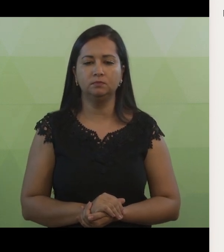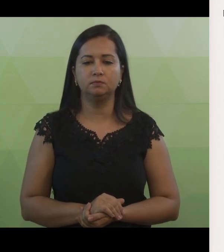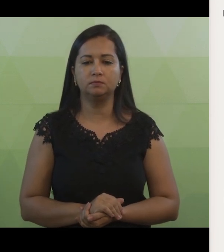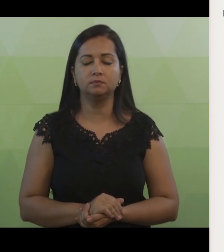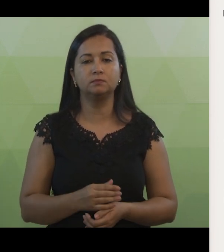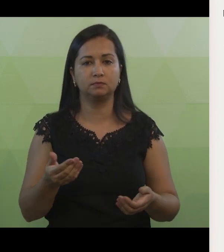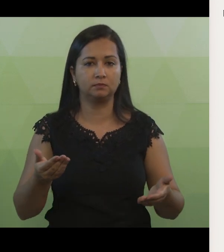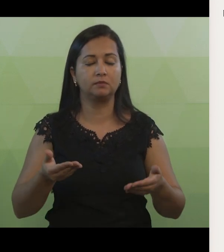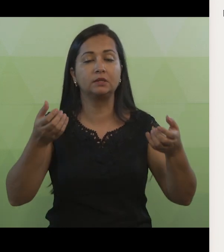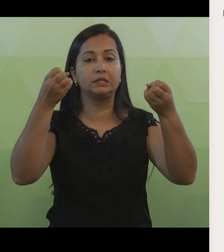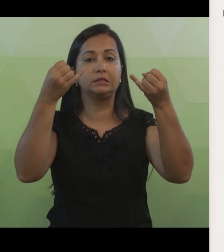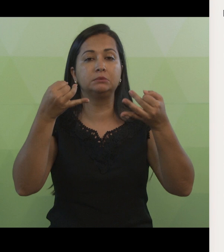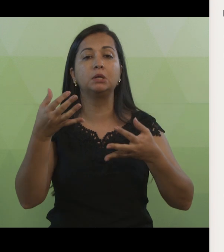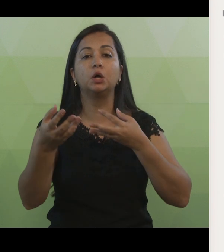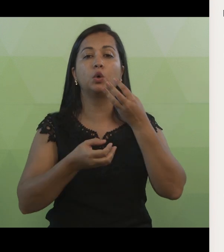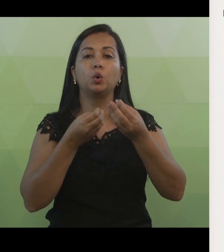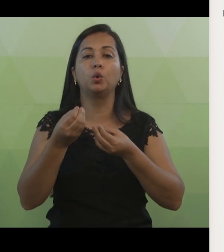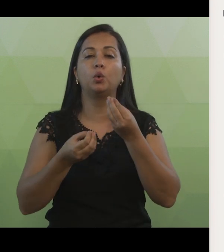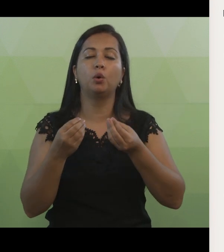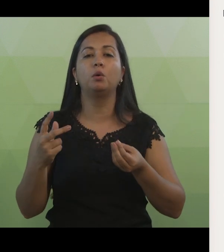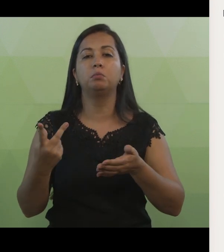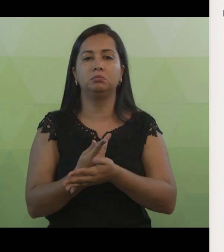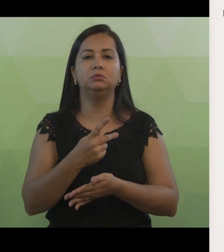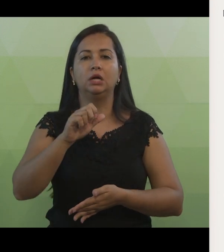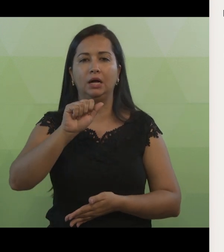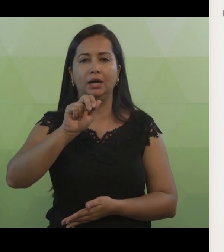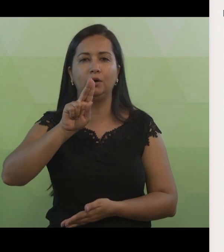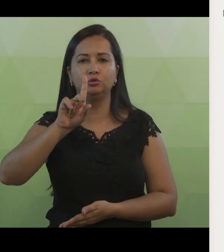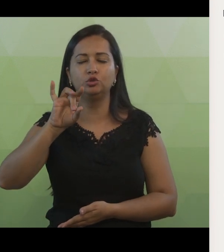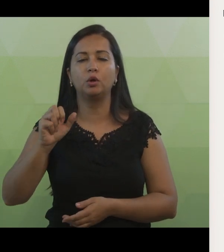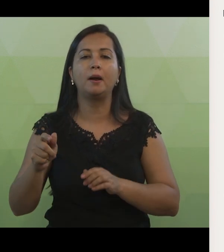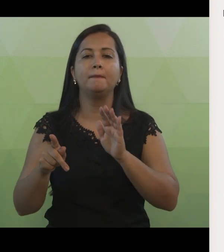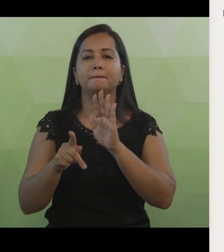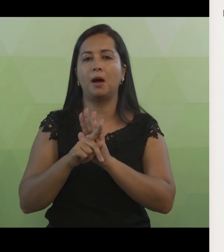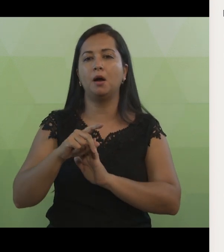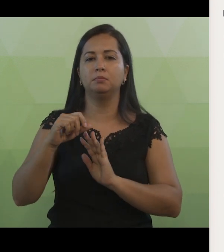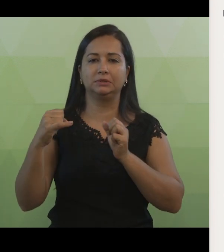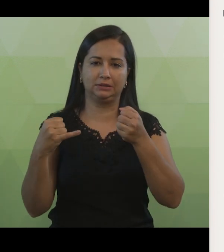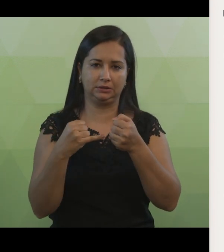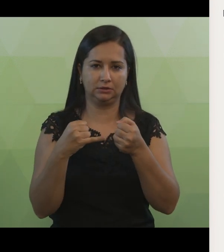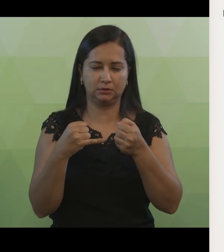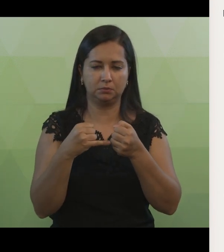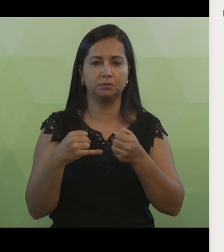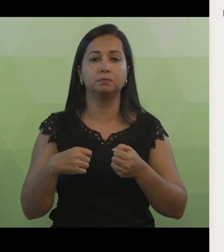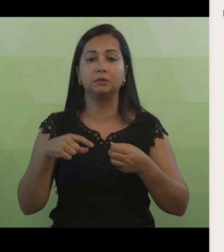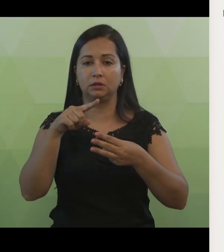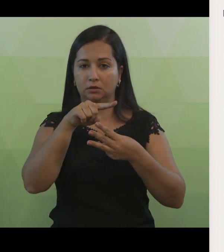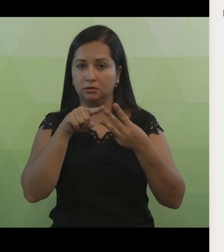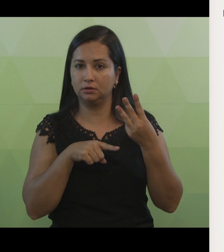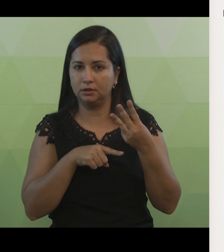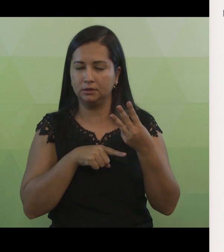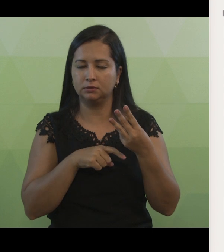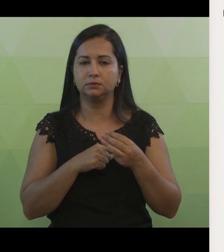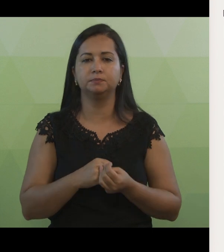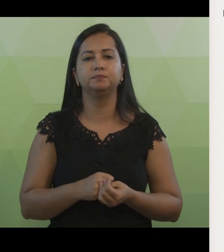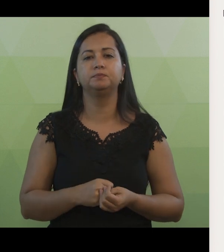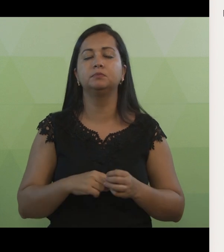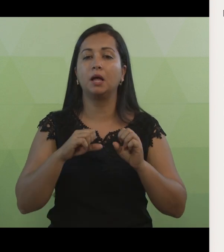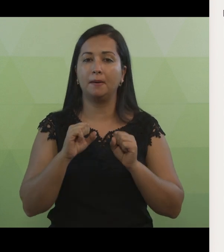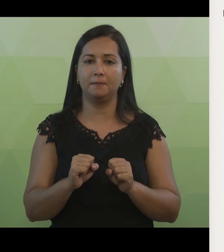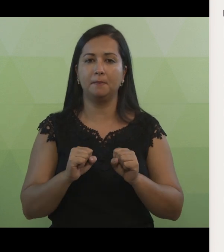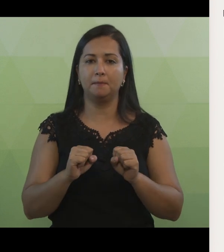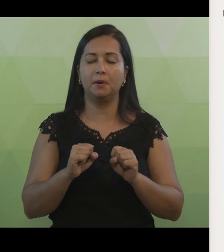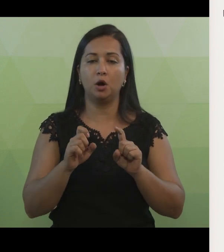Explicaremos agora as formas de fazer uma auditoria em sistema de informação. Podemos utilizar 3 formas: a abordagem ao redor